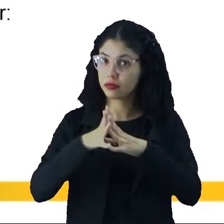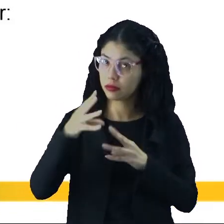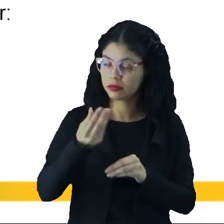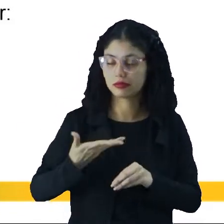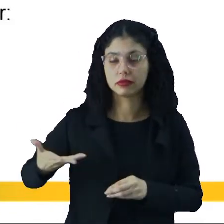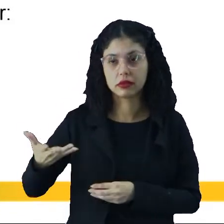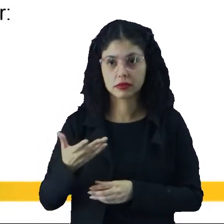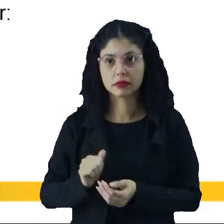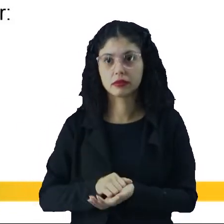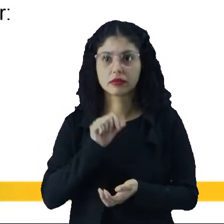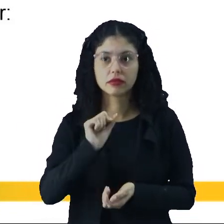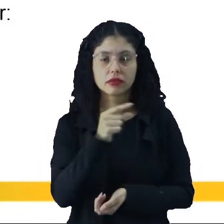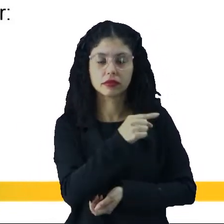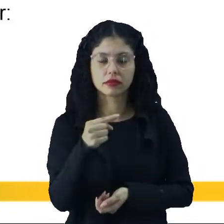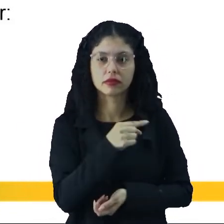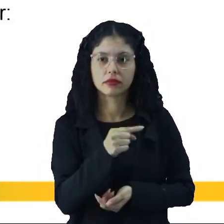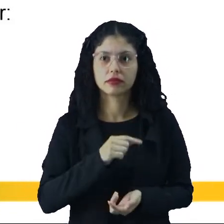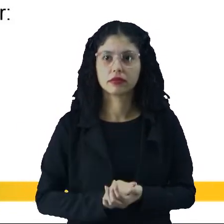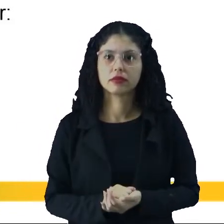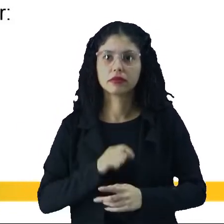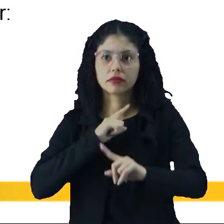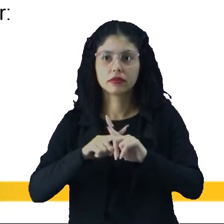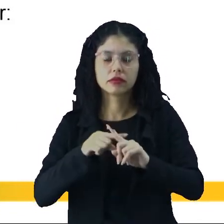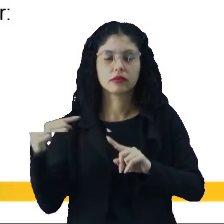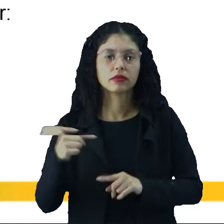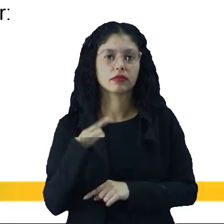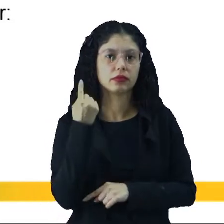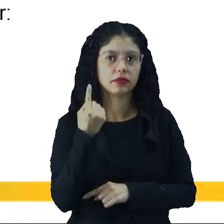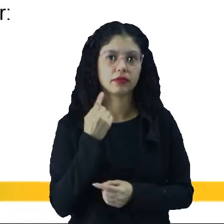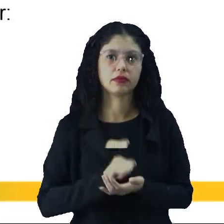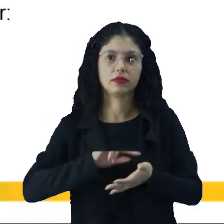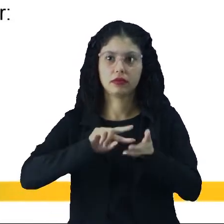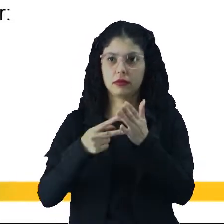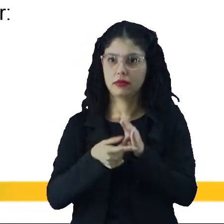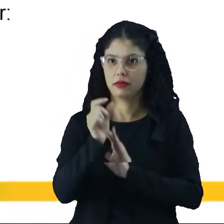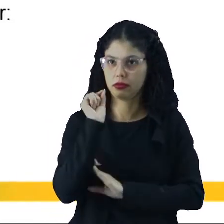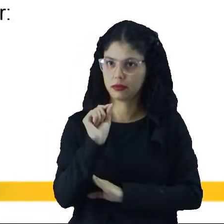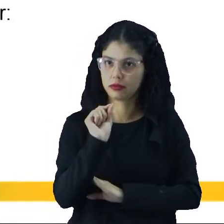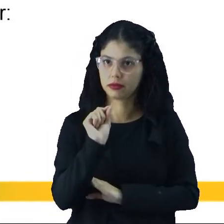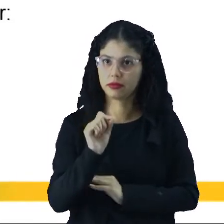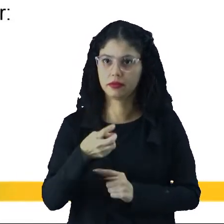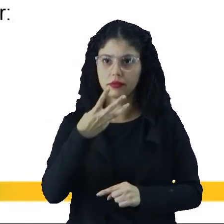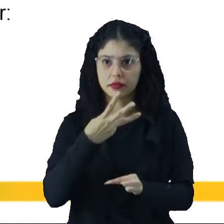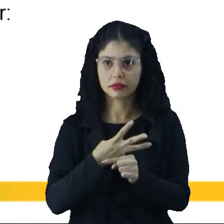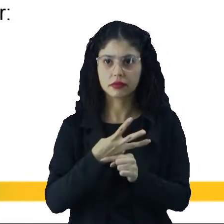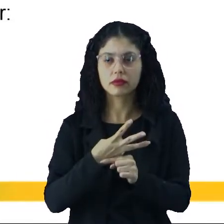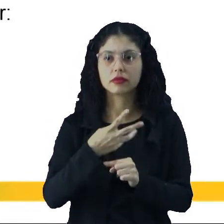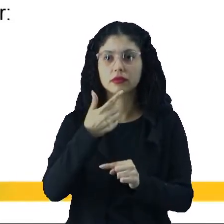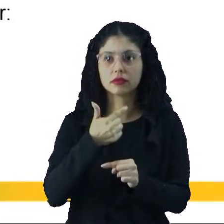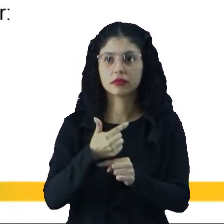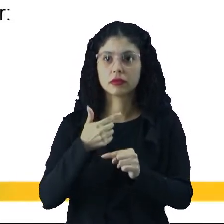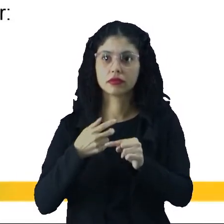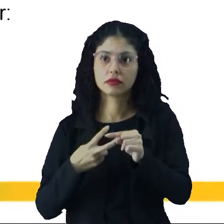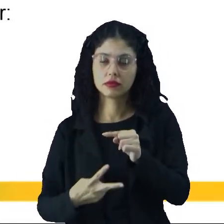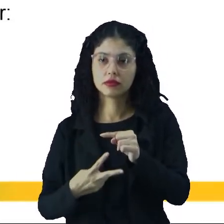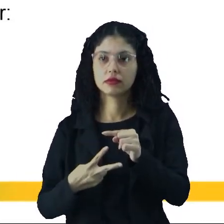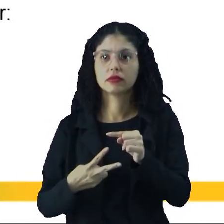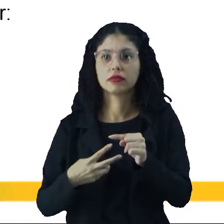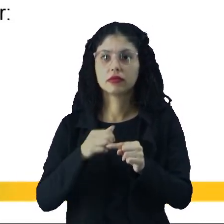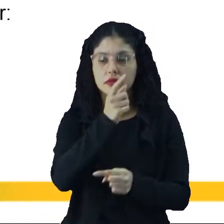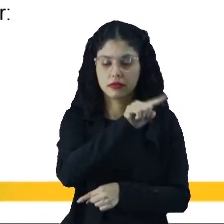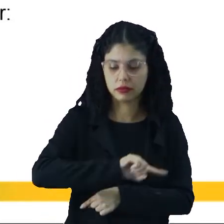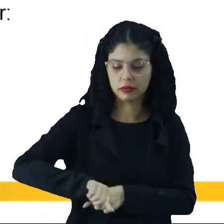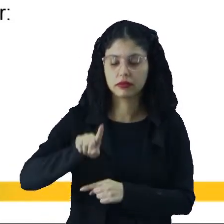sumiram. O que está negativo, vou multiplicar por menos 1, quer dizer que vai ficar 3x igual a menos 2, e o 3 que